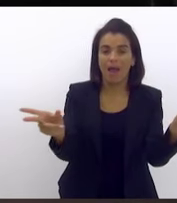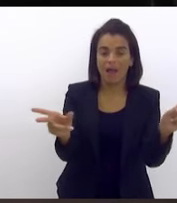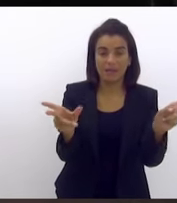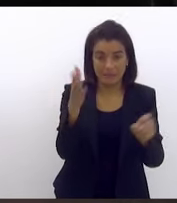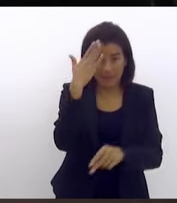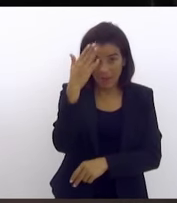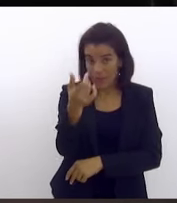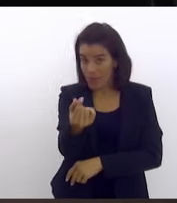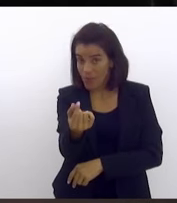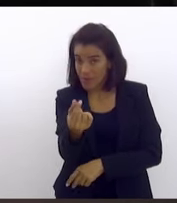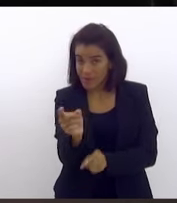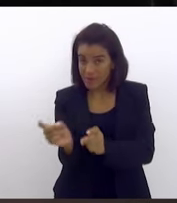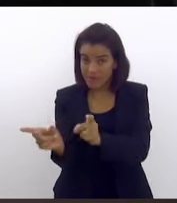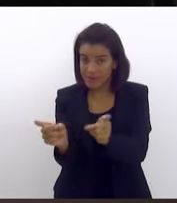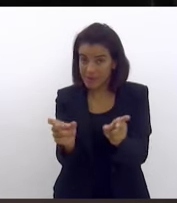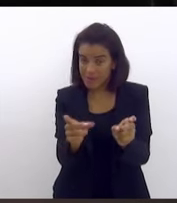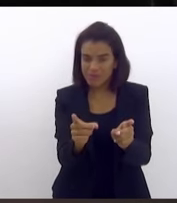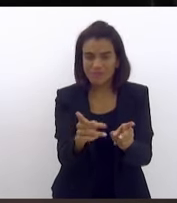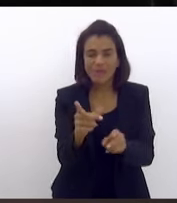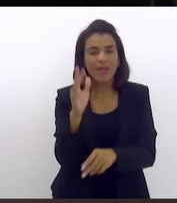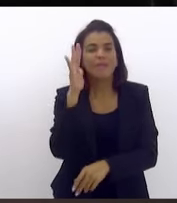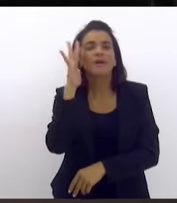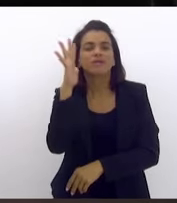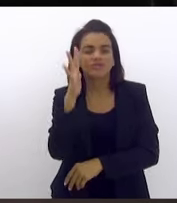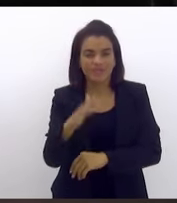vendendo? Chuta.